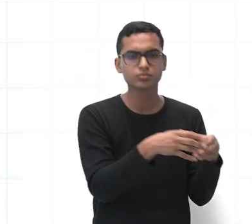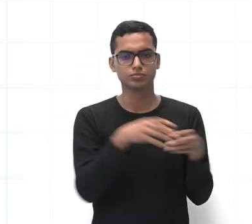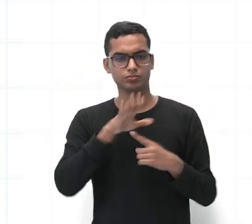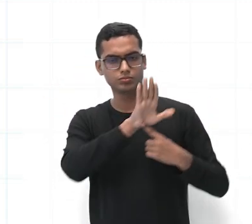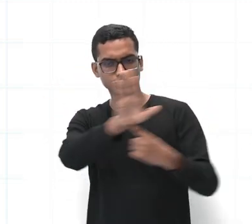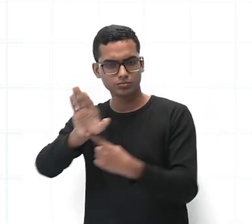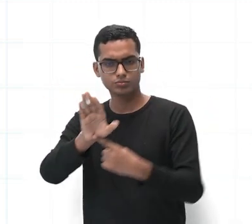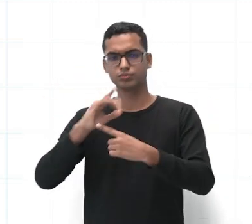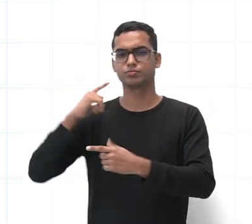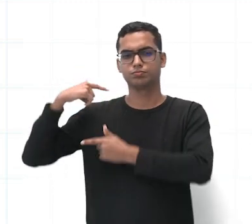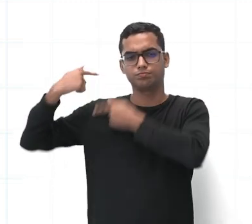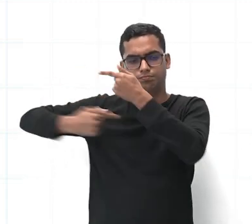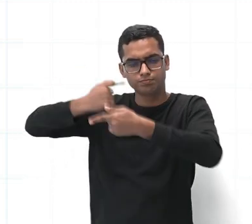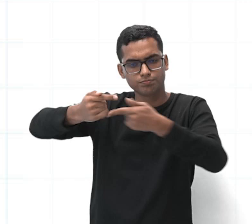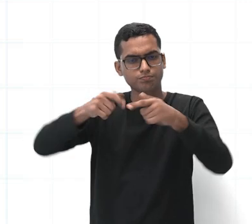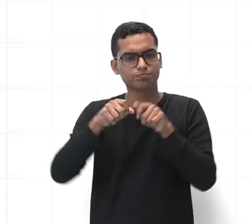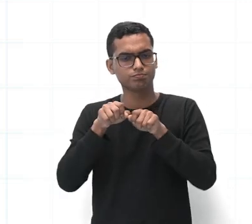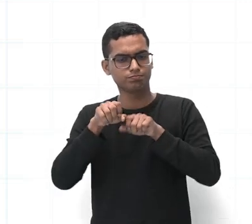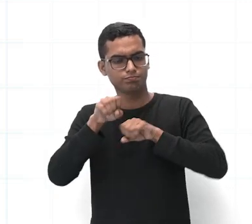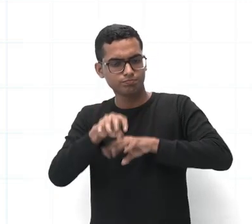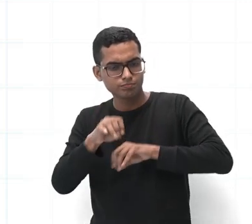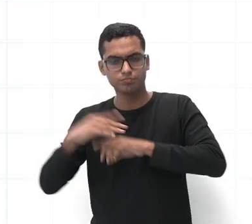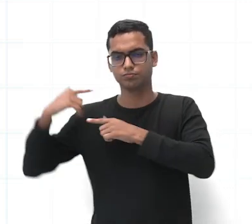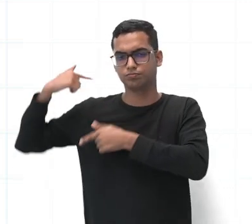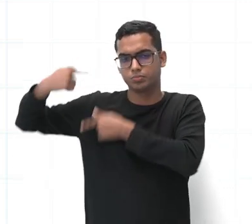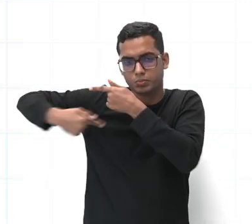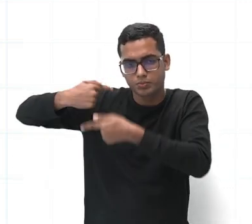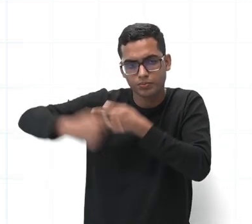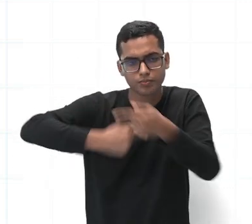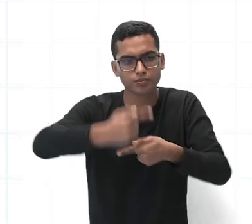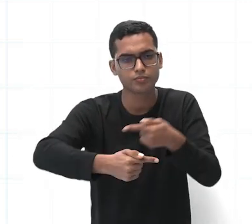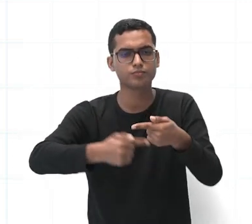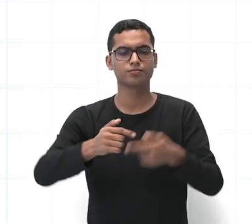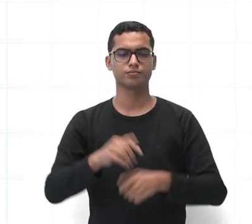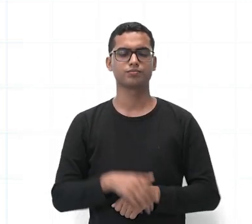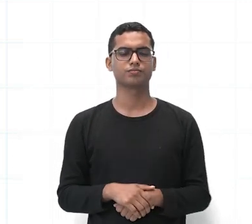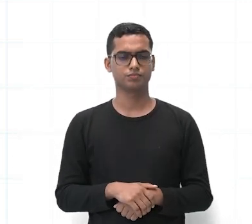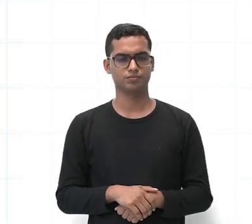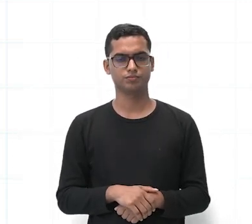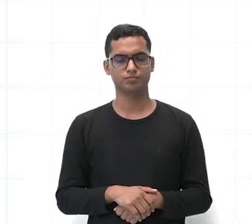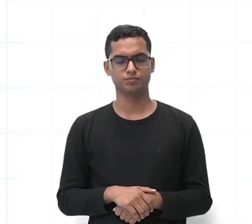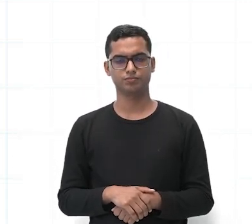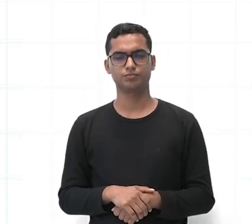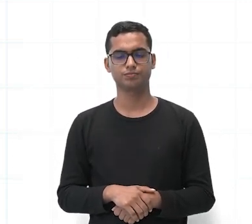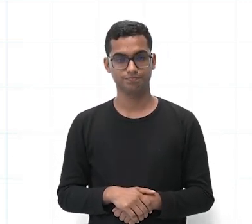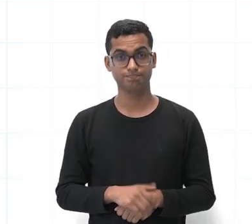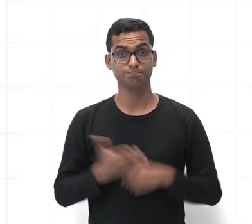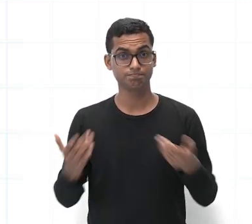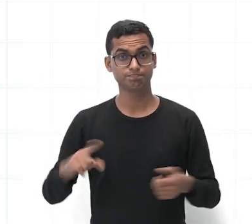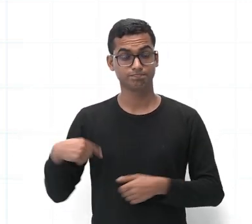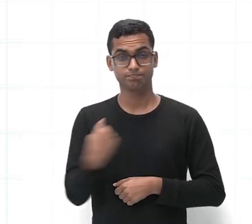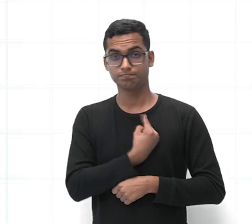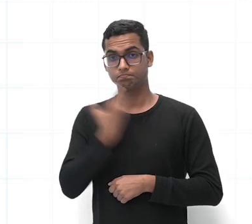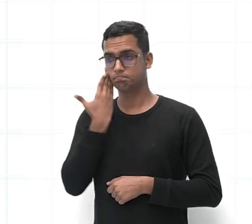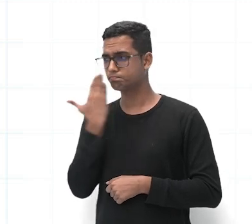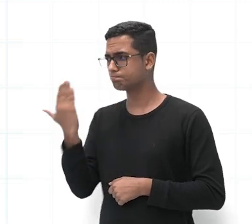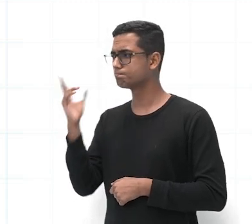determinados grupos, sendo transmitidos por gerações. Isso aí a gente vê